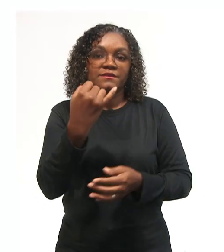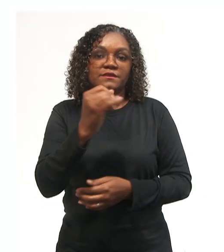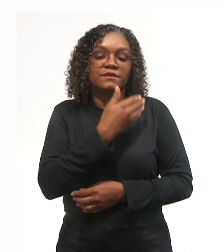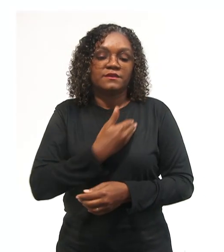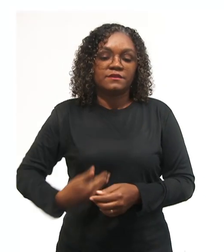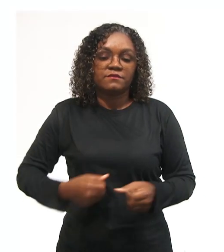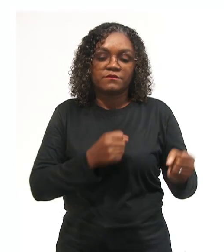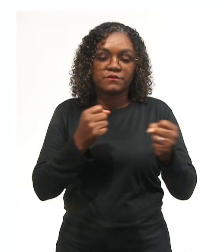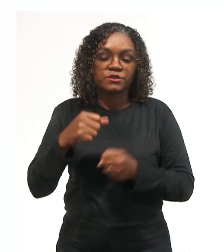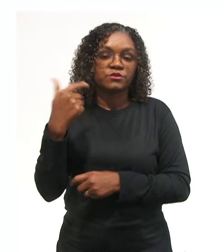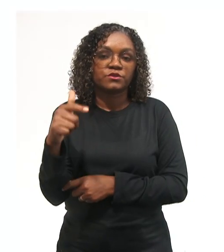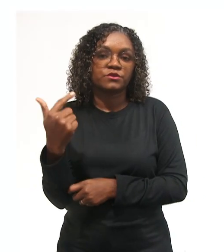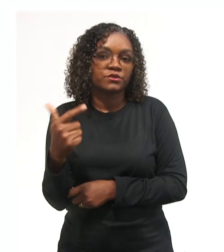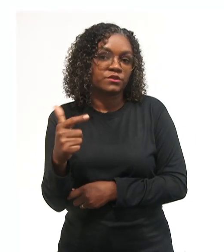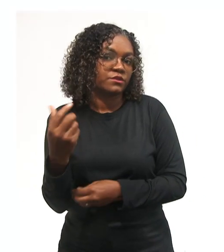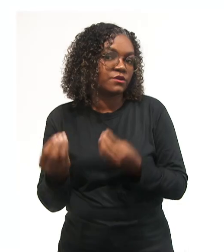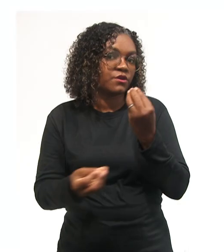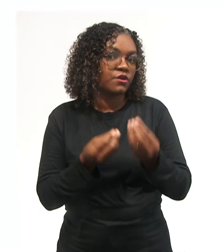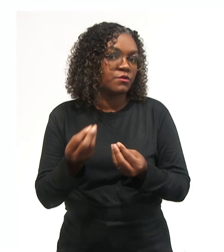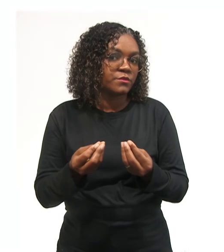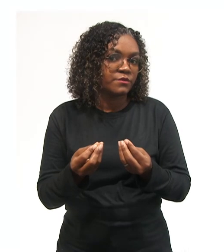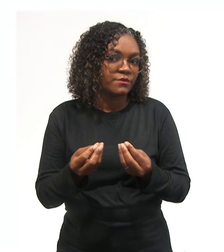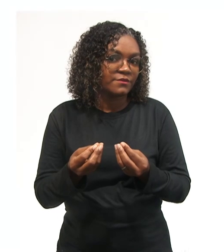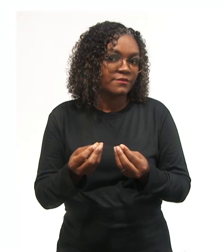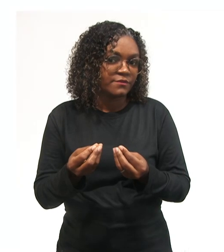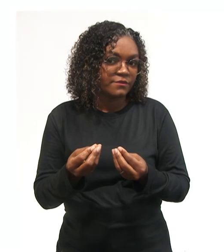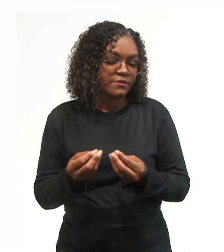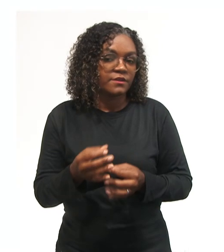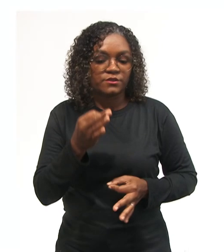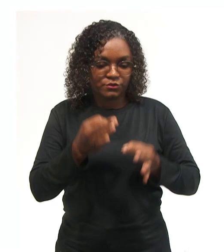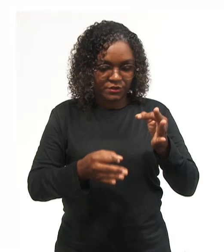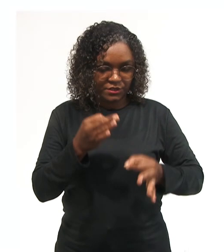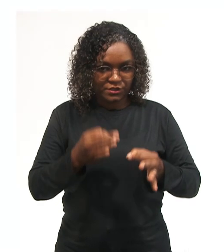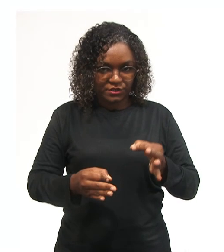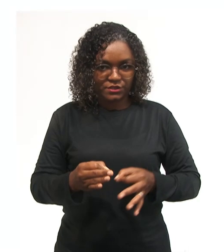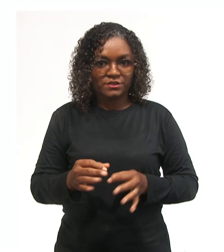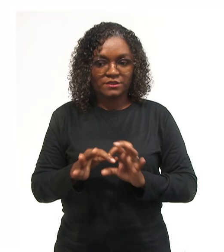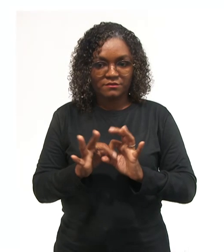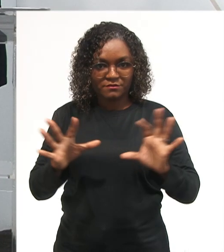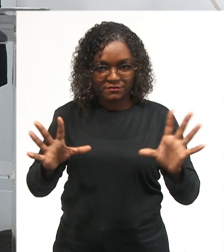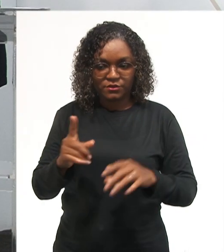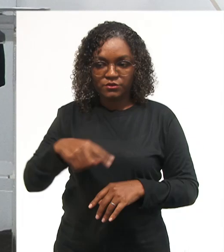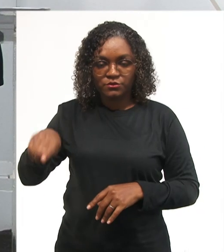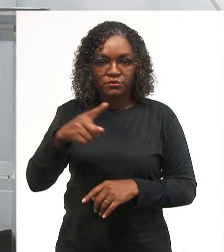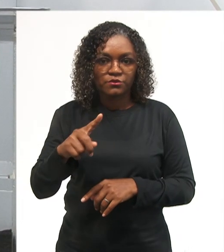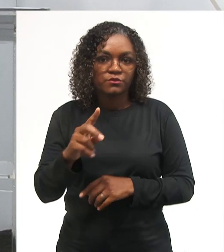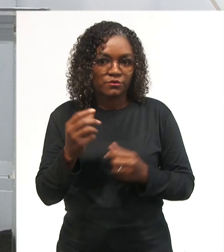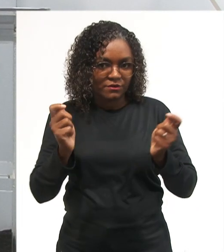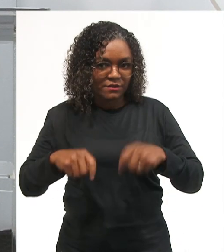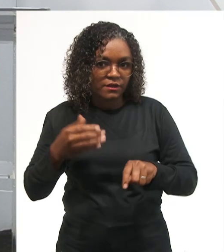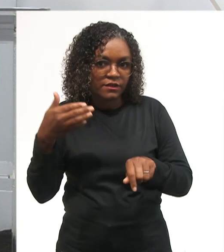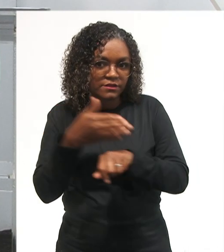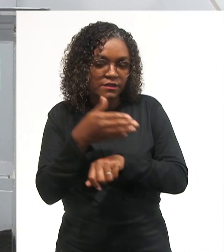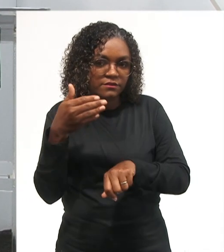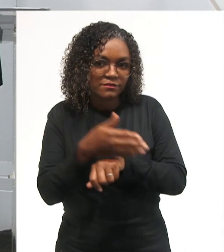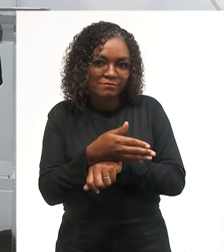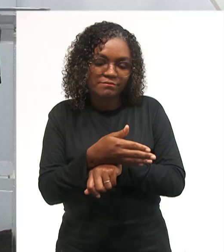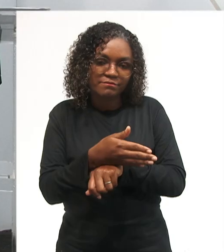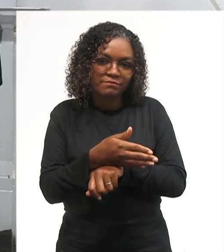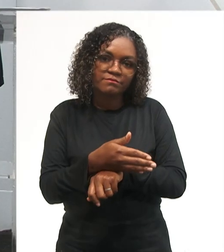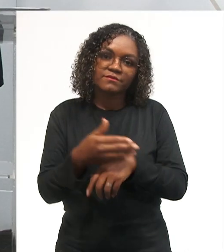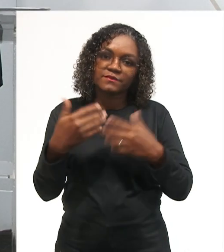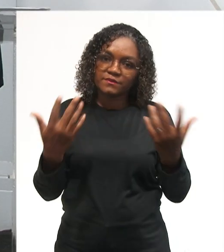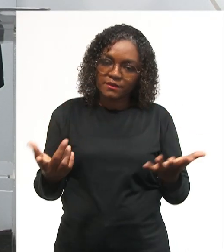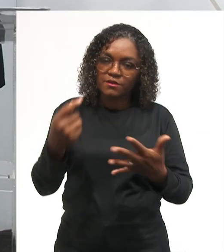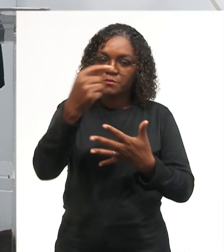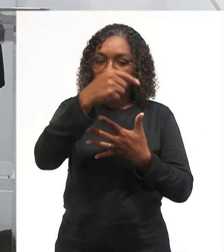né? Se nós não tivéssemos o Estado, será que a justiça estaria disponível a todo cidadão? Então, desse modo, como a gente está, a justiça